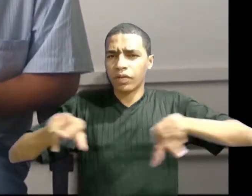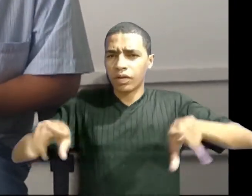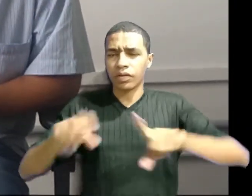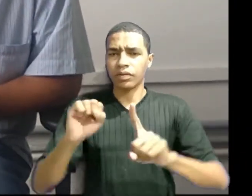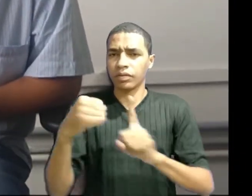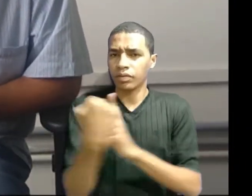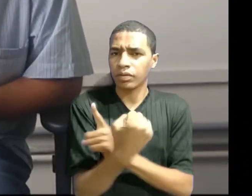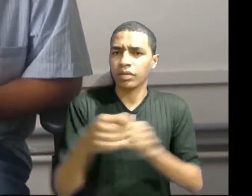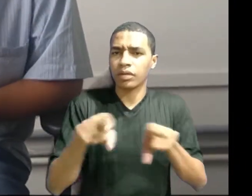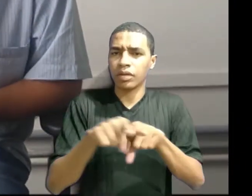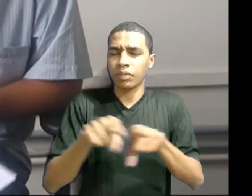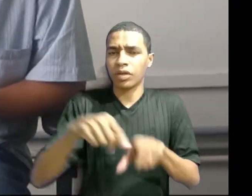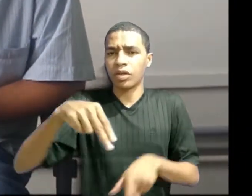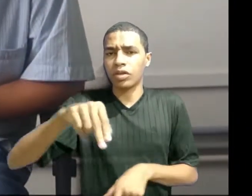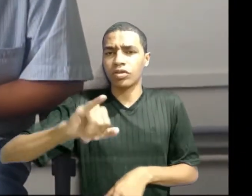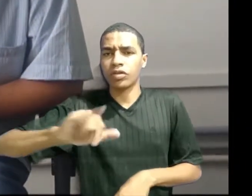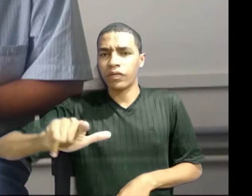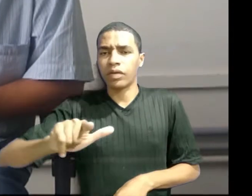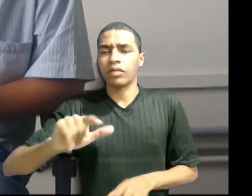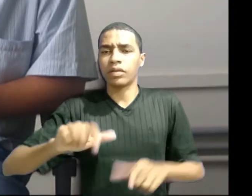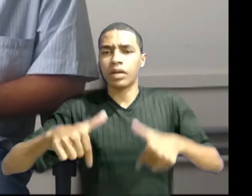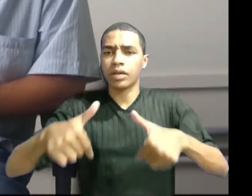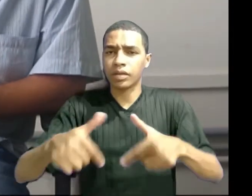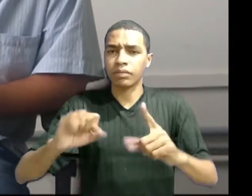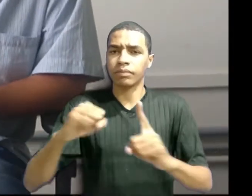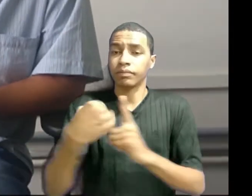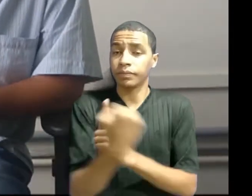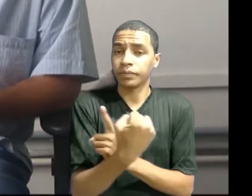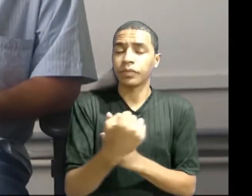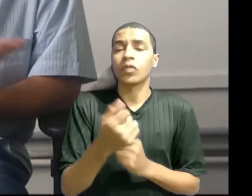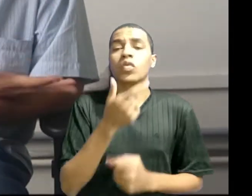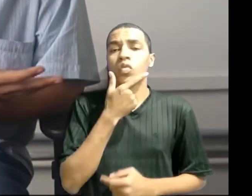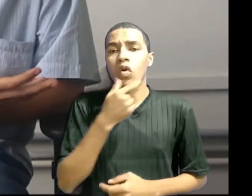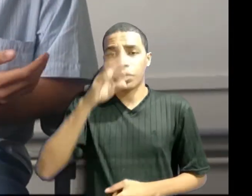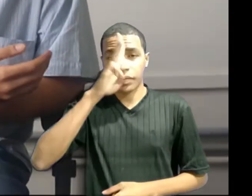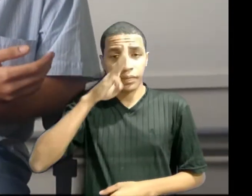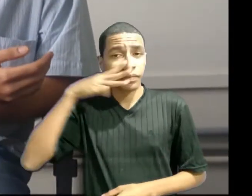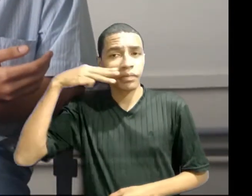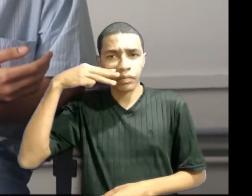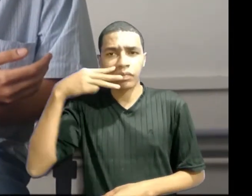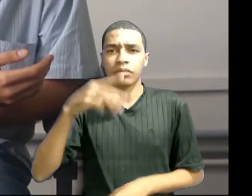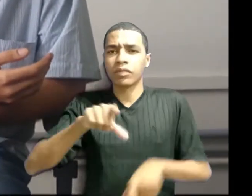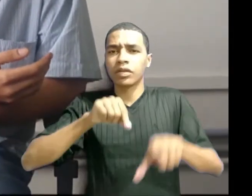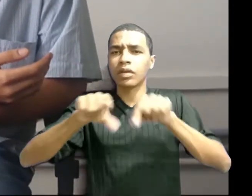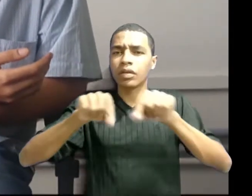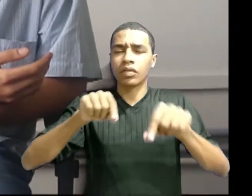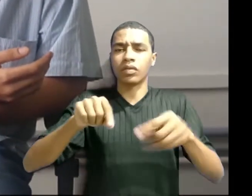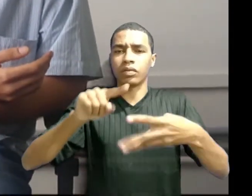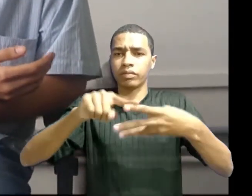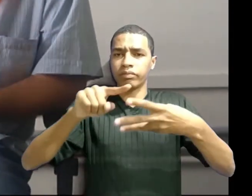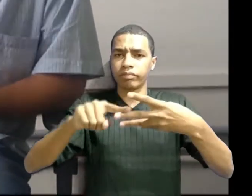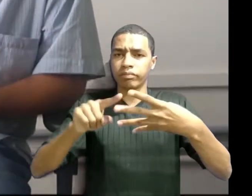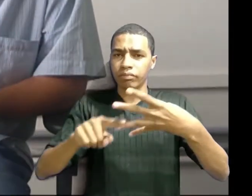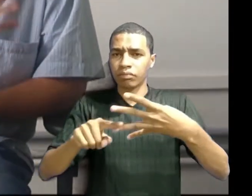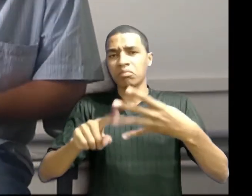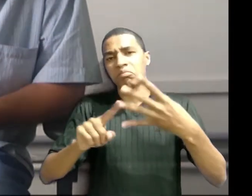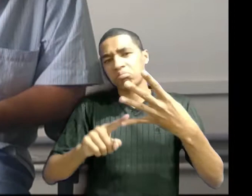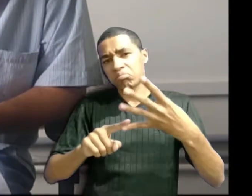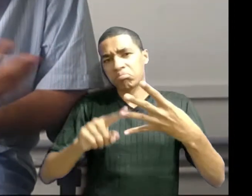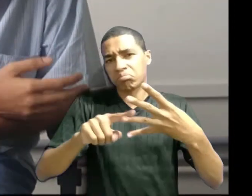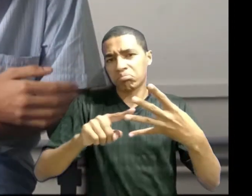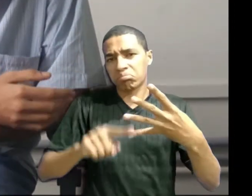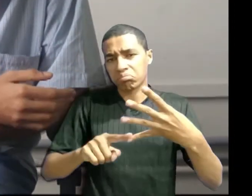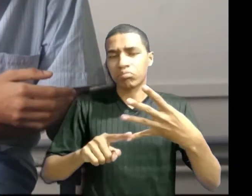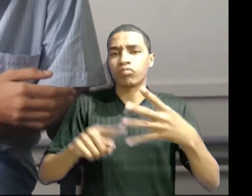relações sociais no nível da ação social, né? Então, o Max Weber seleciona 3 ou